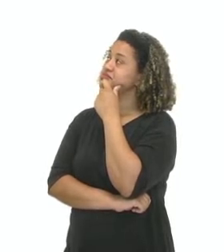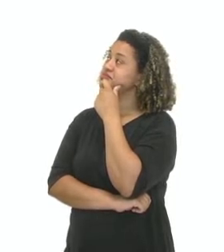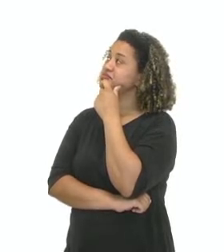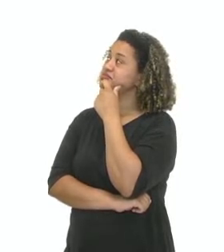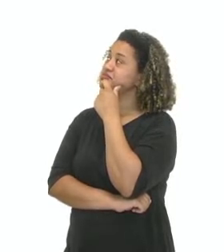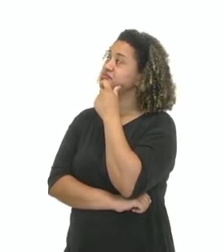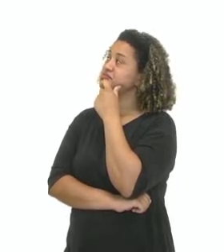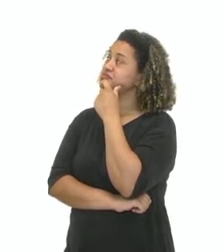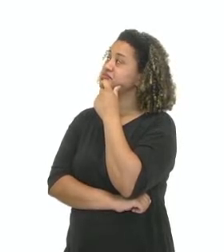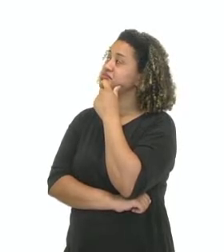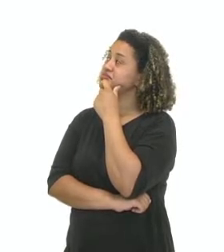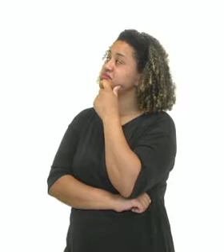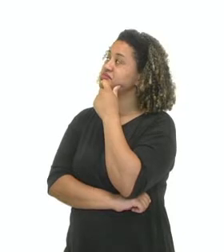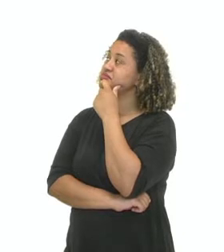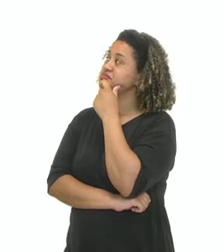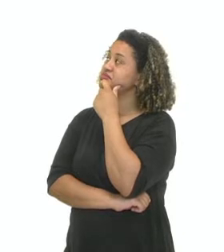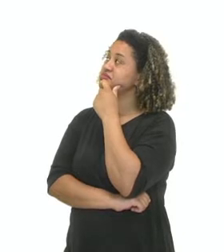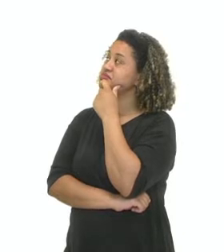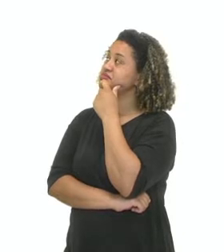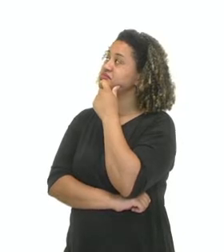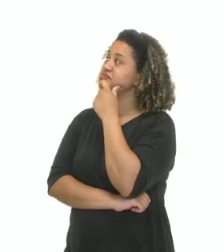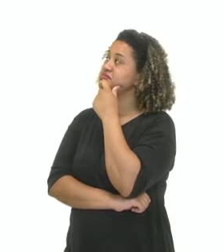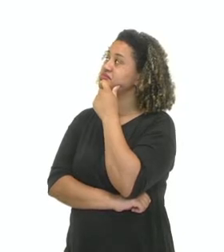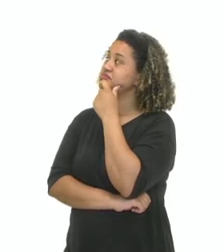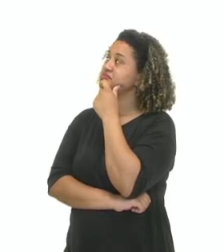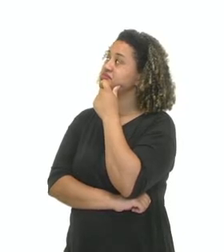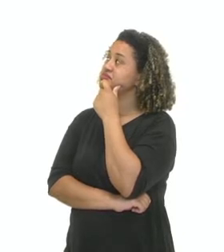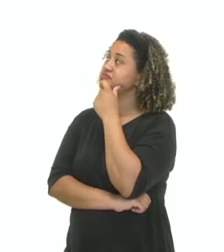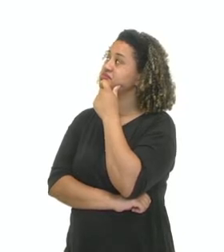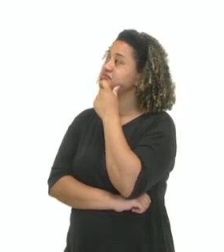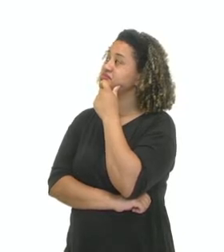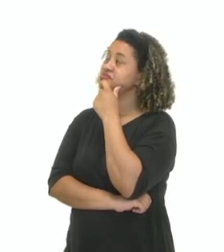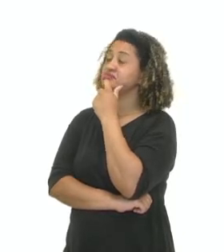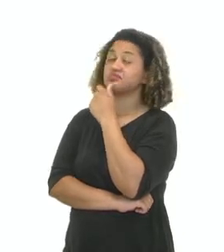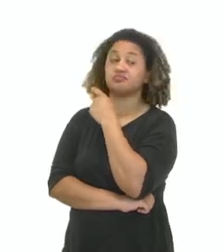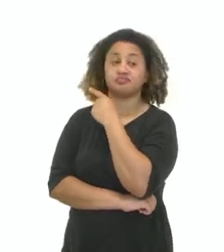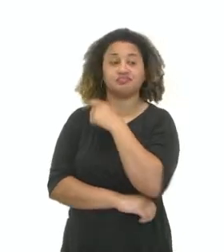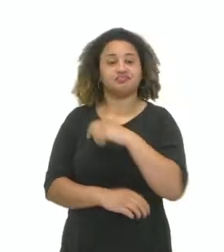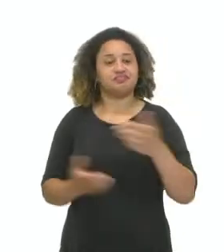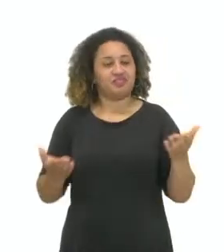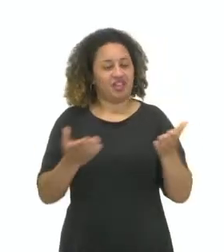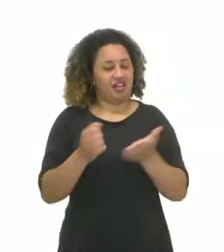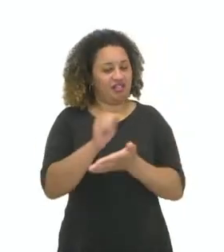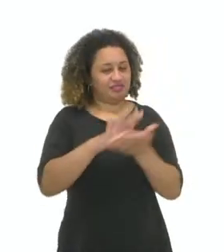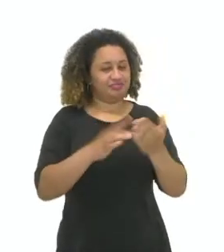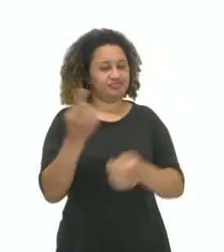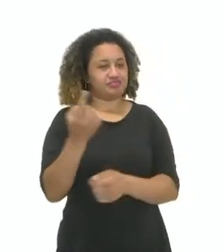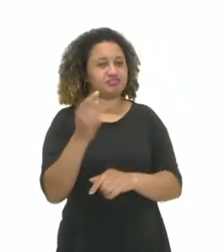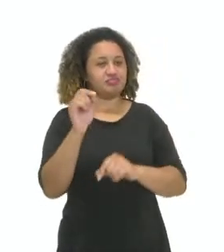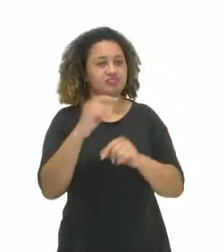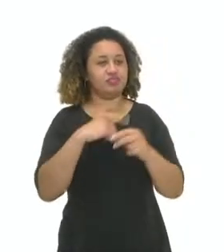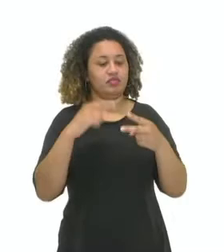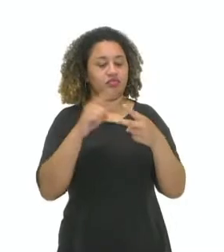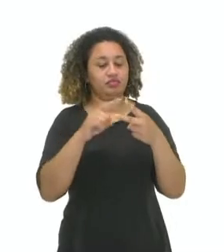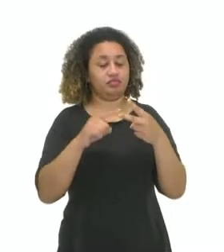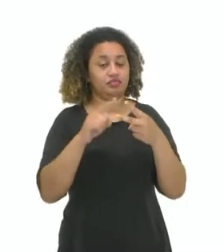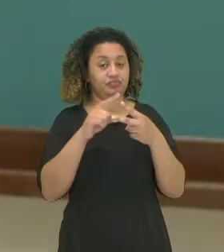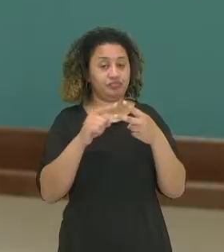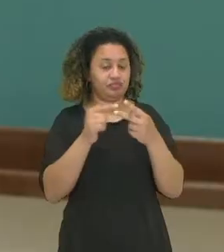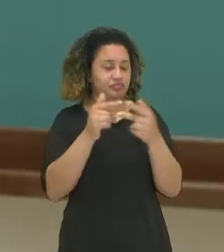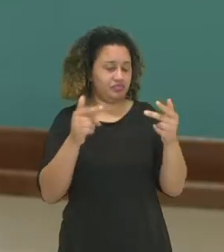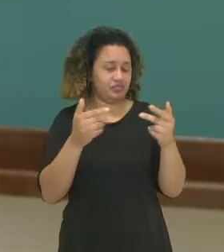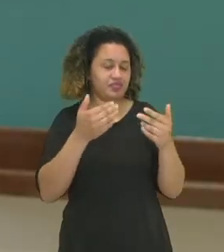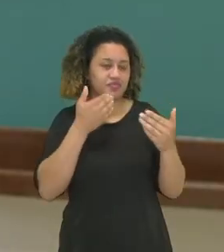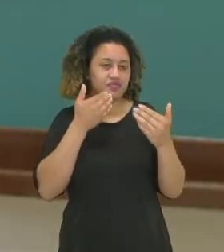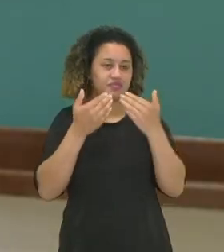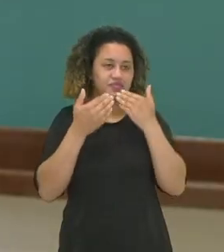e abria o memorial das partes. Na atividade 1, eu tenho duas propostas para vocês,